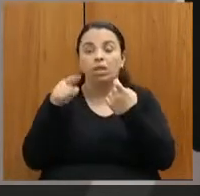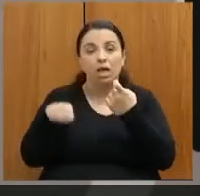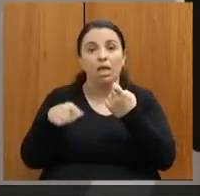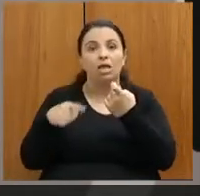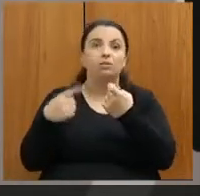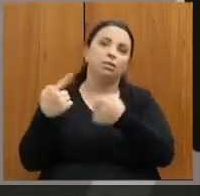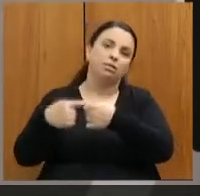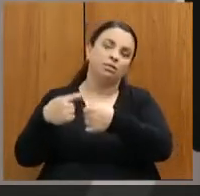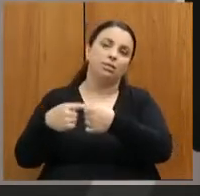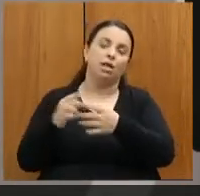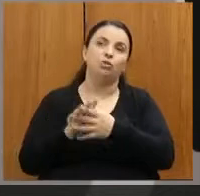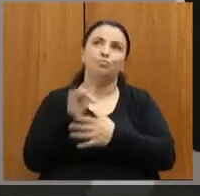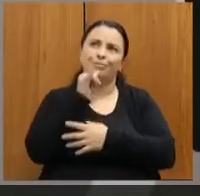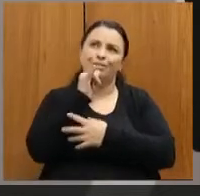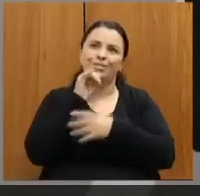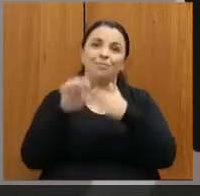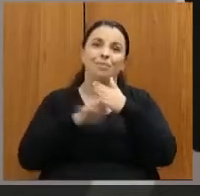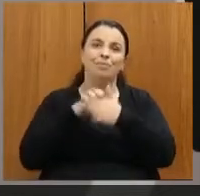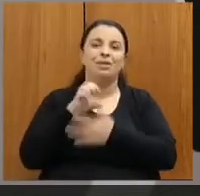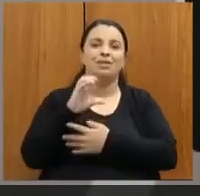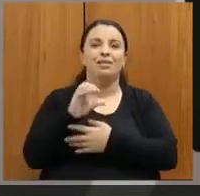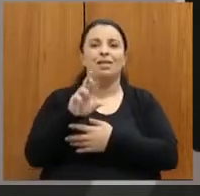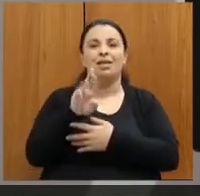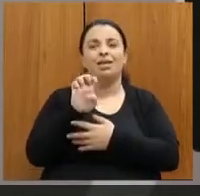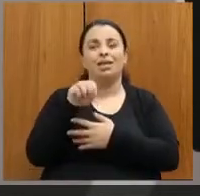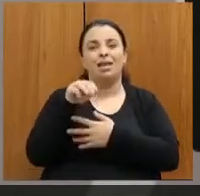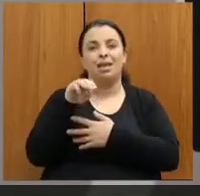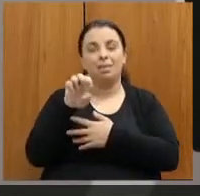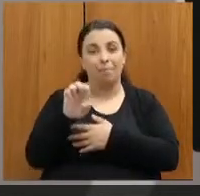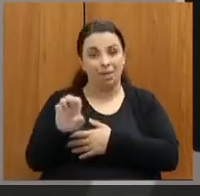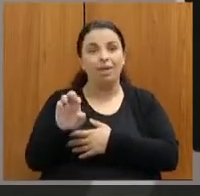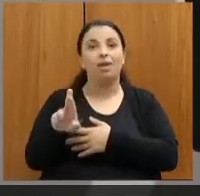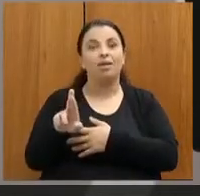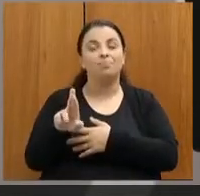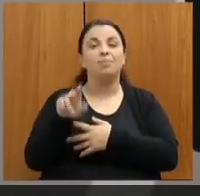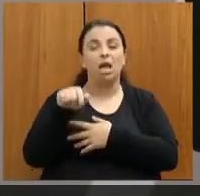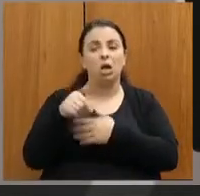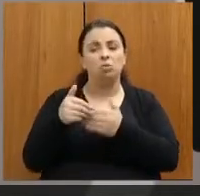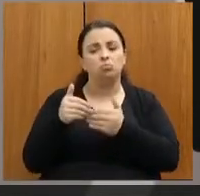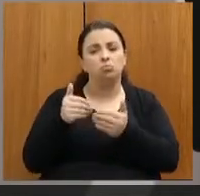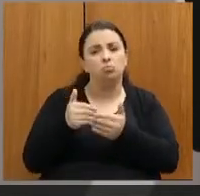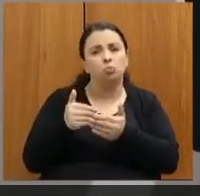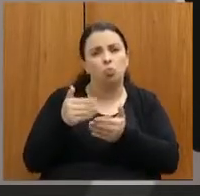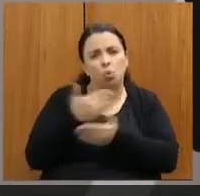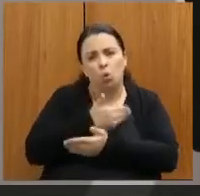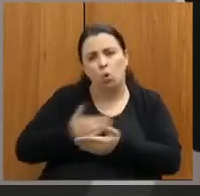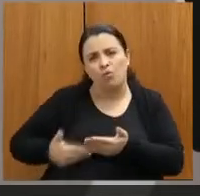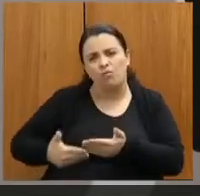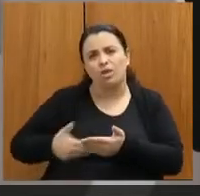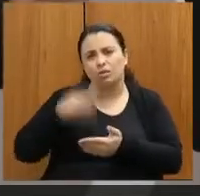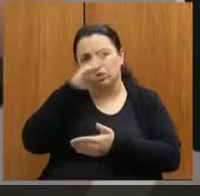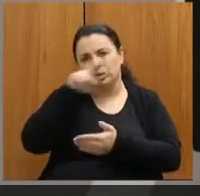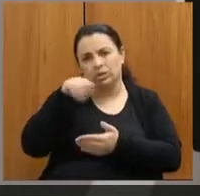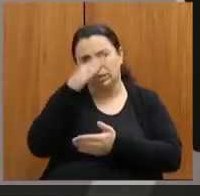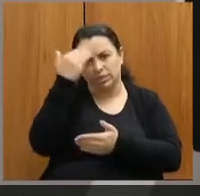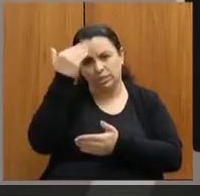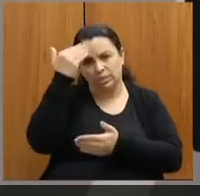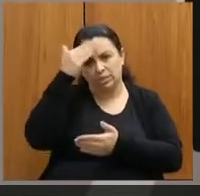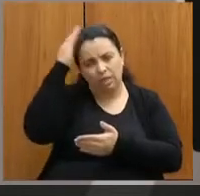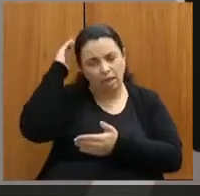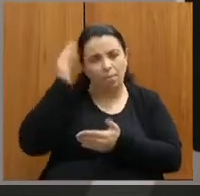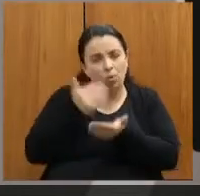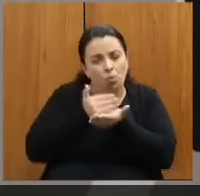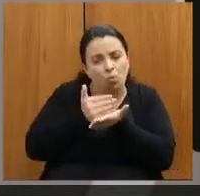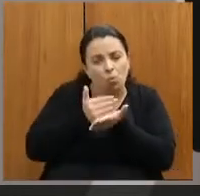no início do governo Romeu Zema né e conseguimos esse investimento já foram mais de 200 empregos já já estava